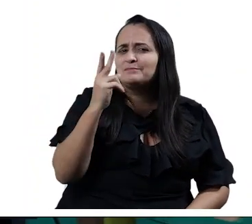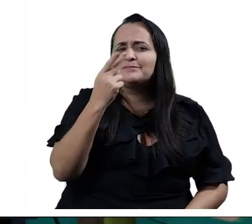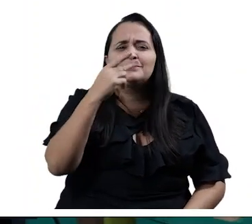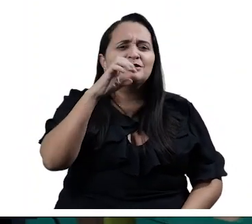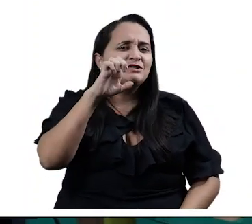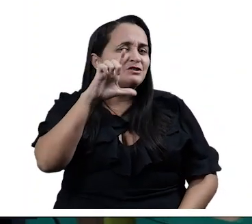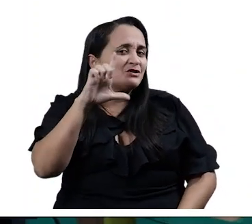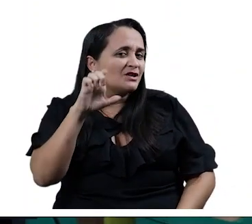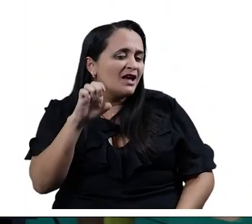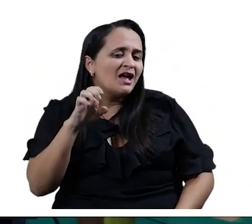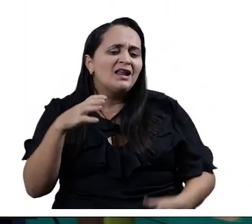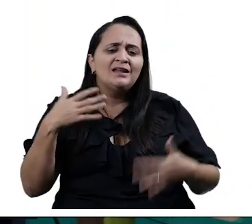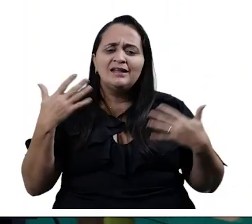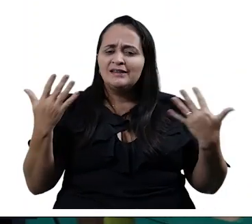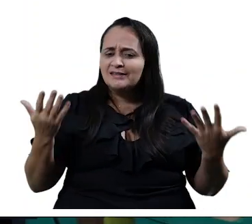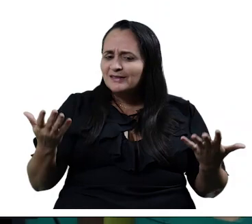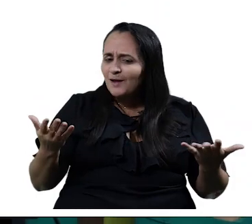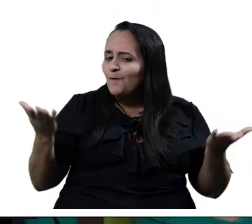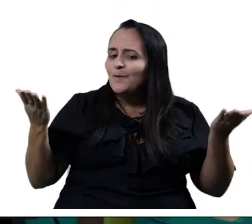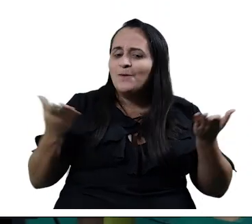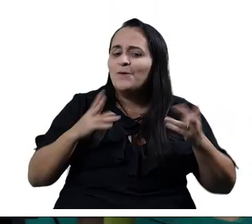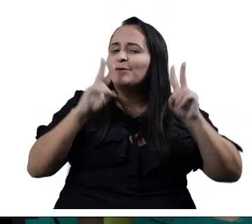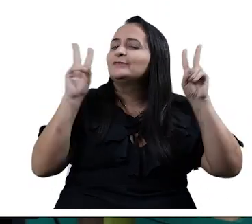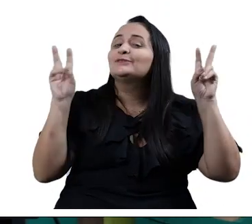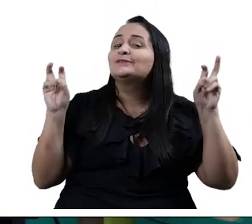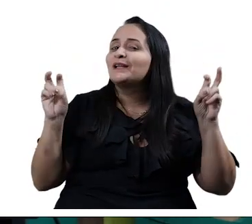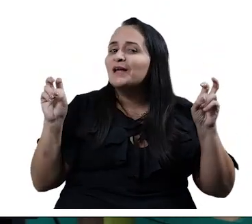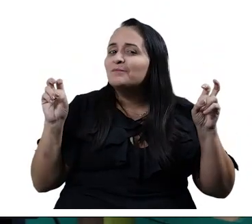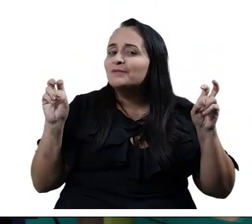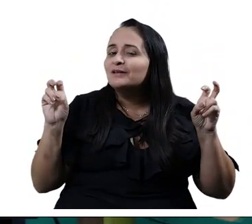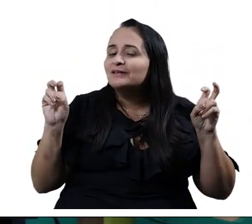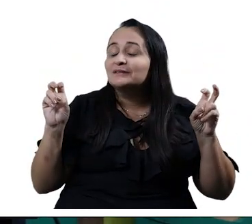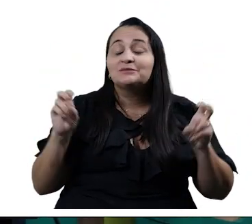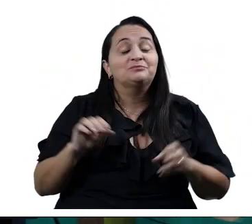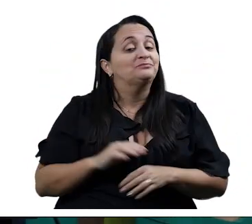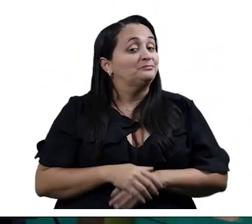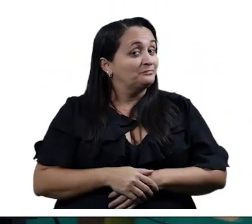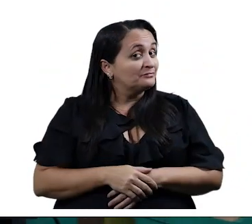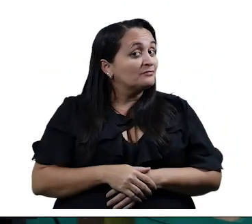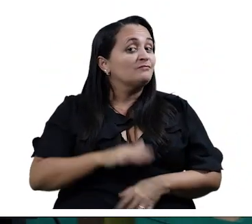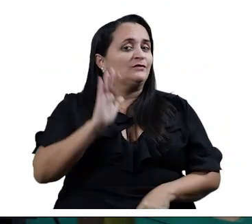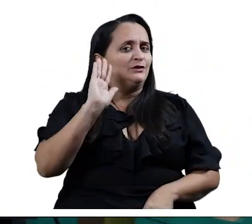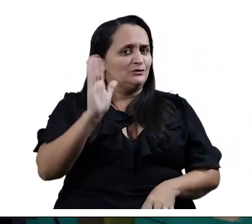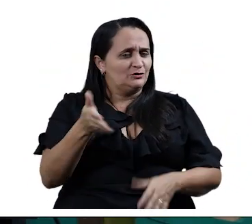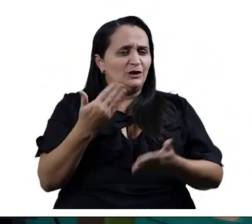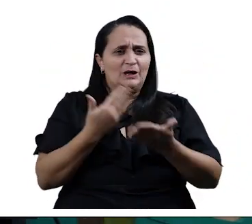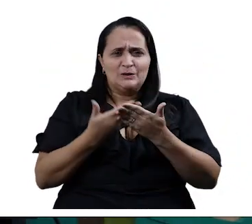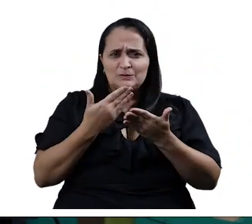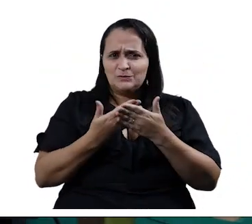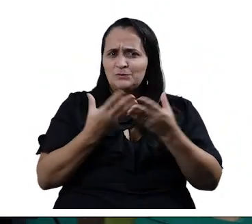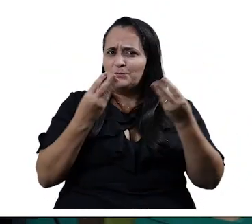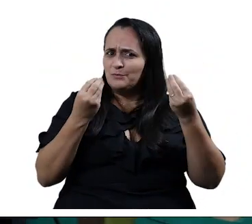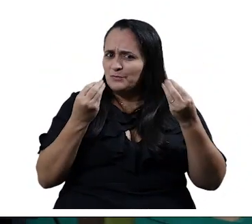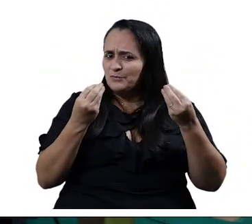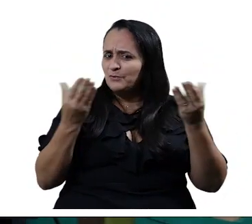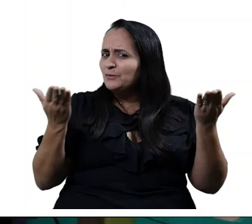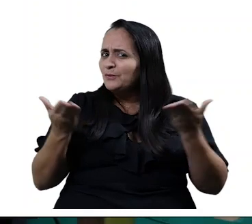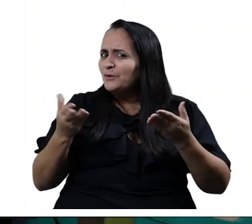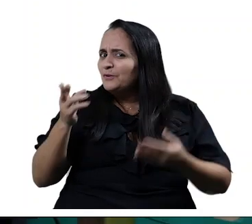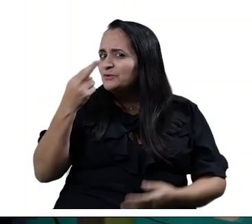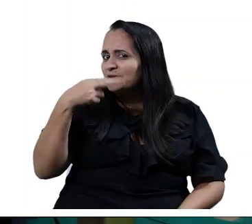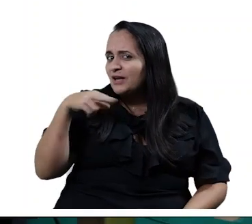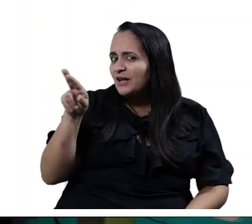muitos conteúdos importantes. Qual é o tema da aula de hoje? Poxa, se já estudamos tanto, que tal revisarmos os conteúdos